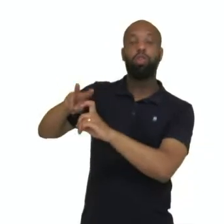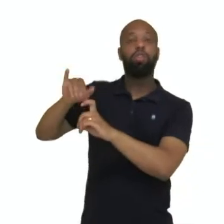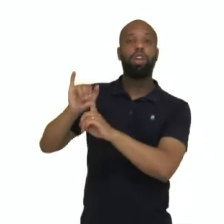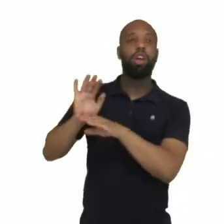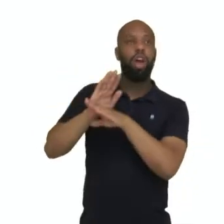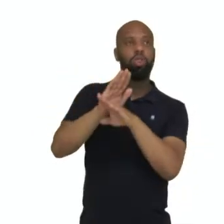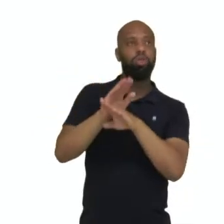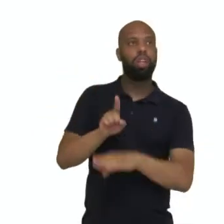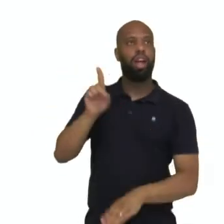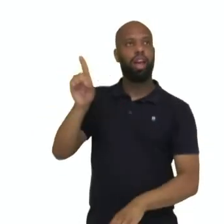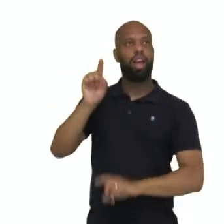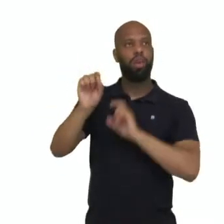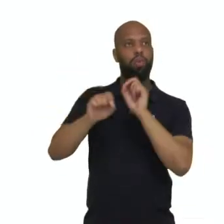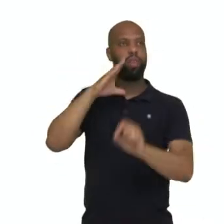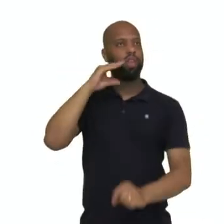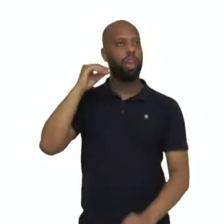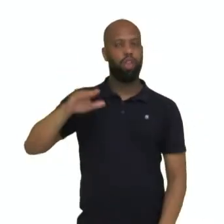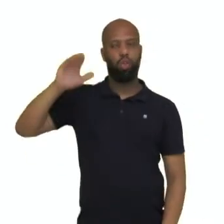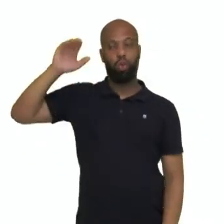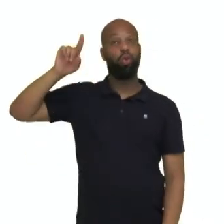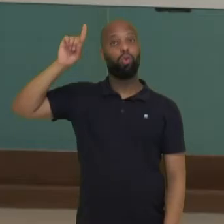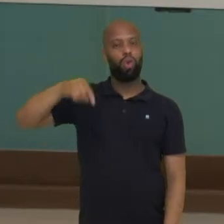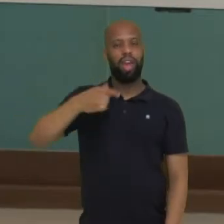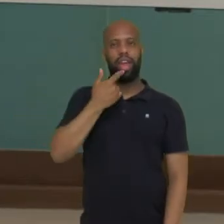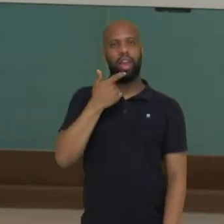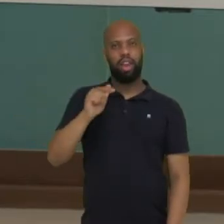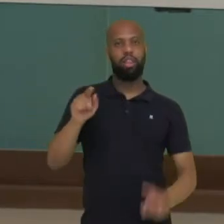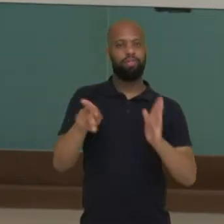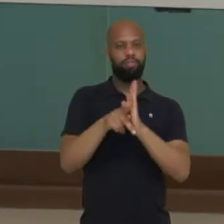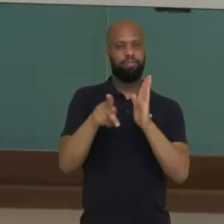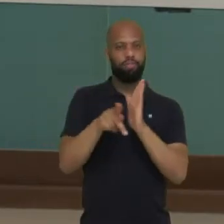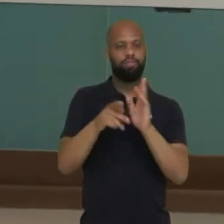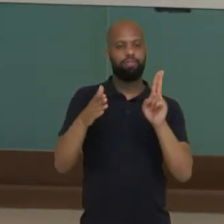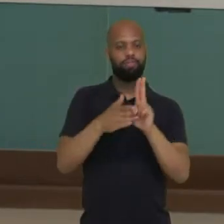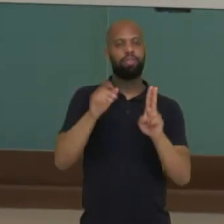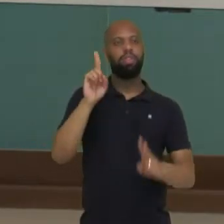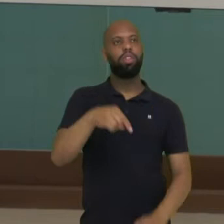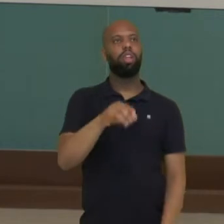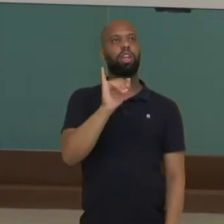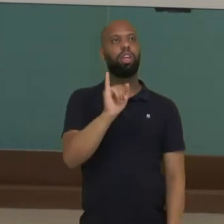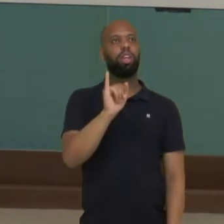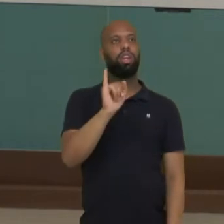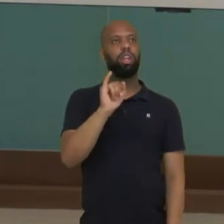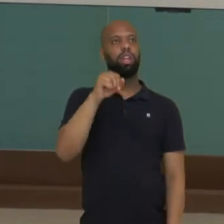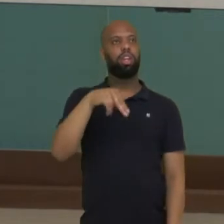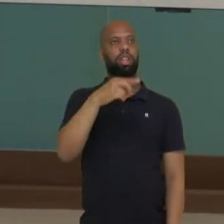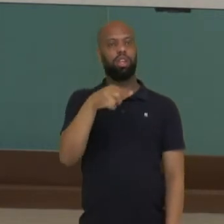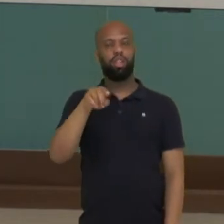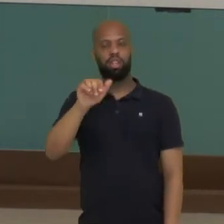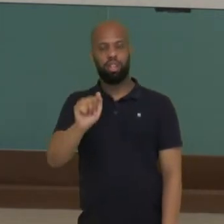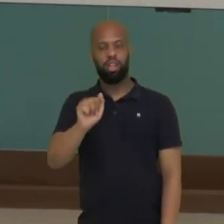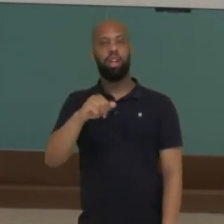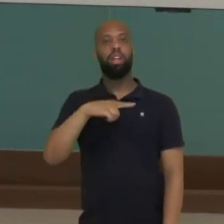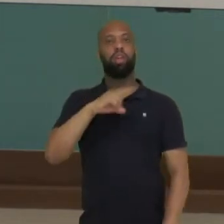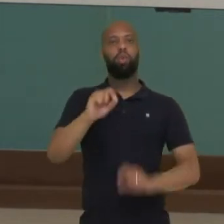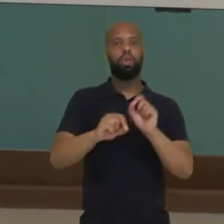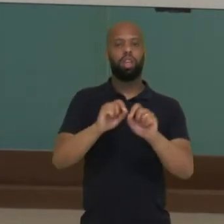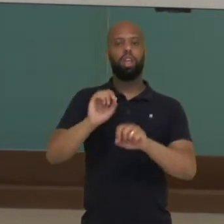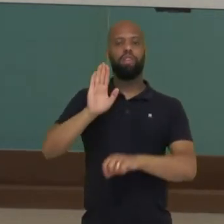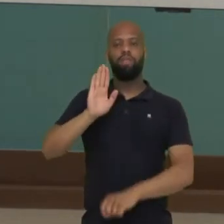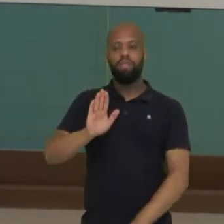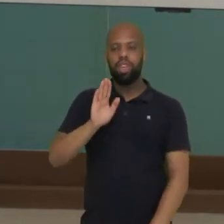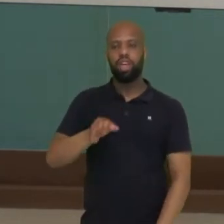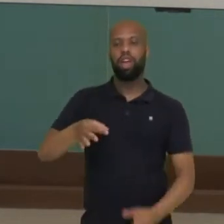adulto. Então eles estão lá, ficam alguns de jejum, tomando os chás próprios daquele